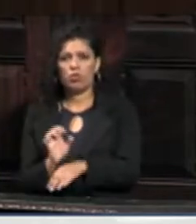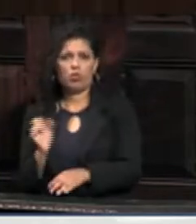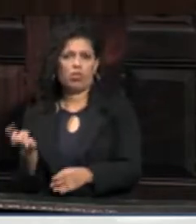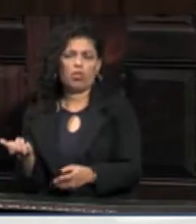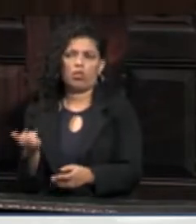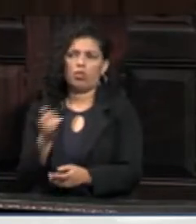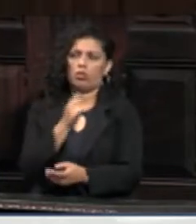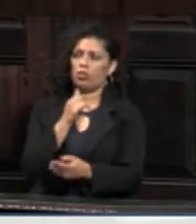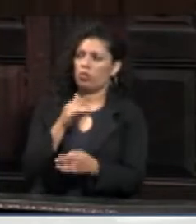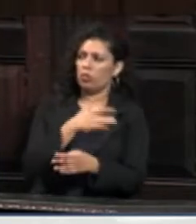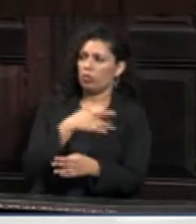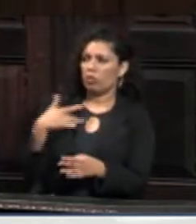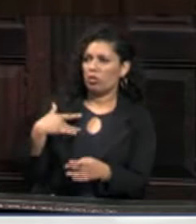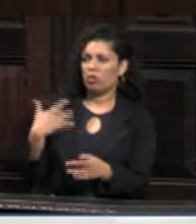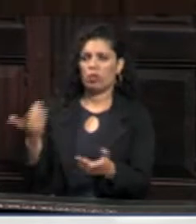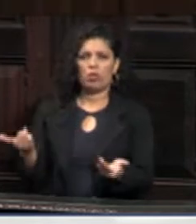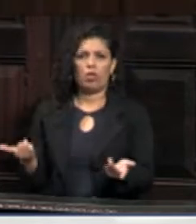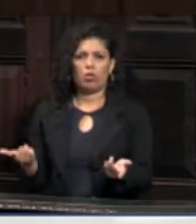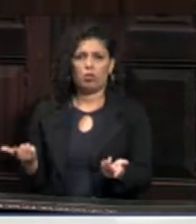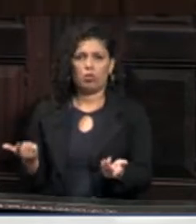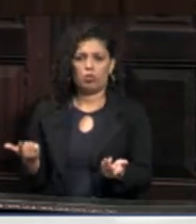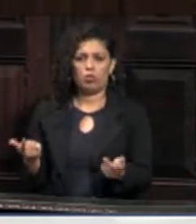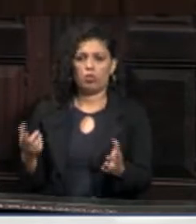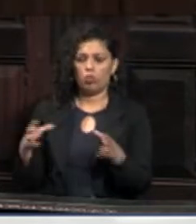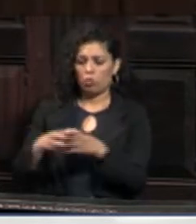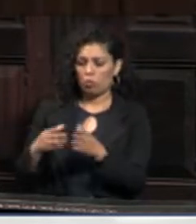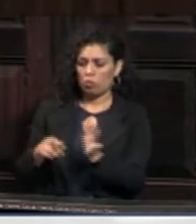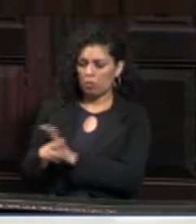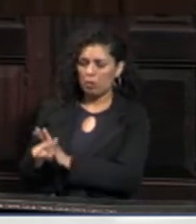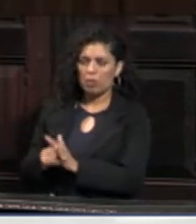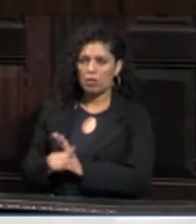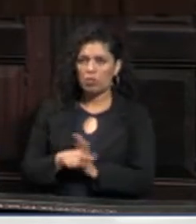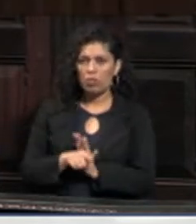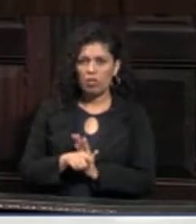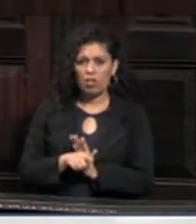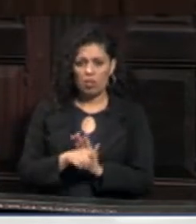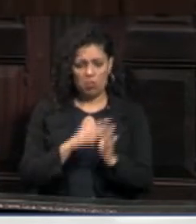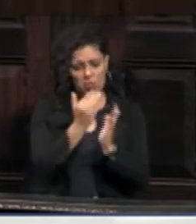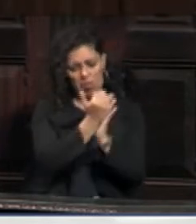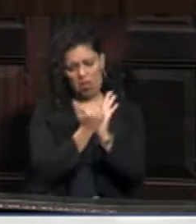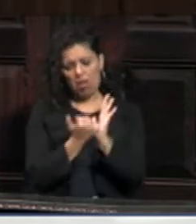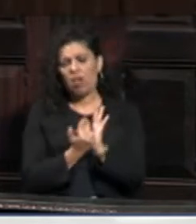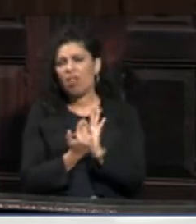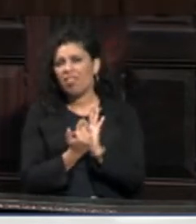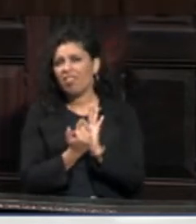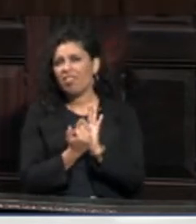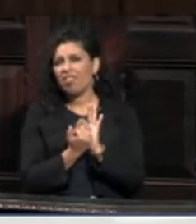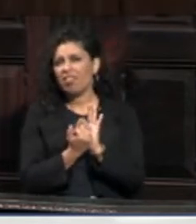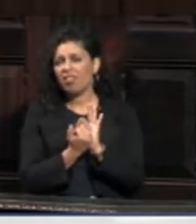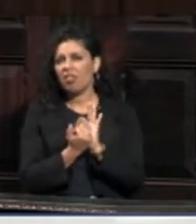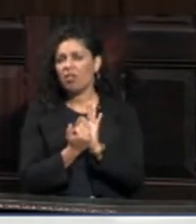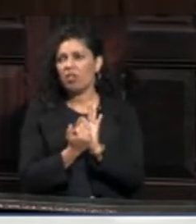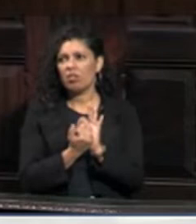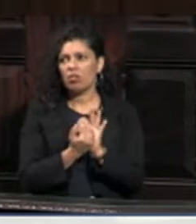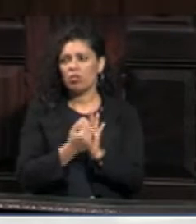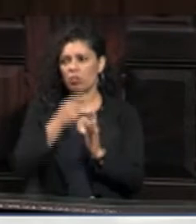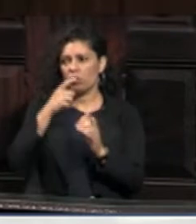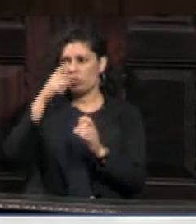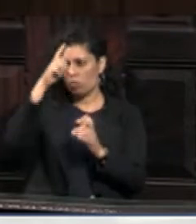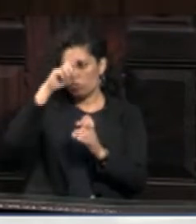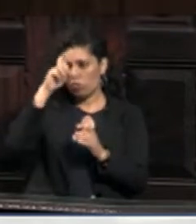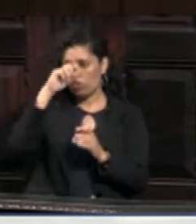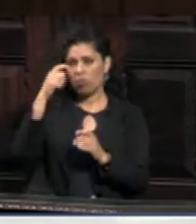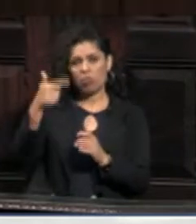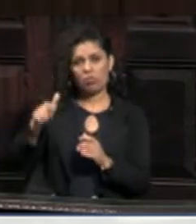saúde. Nós não temos controle social, nós não temos controle gestor dentro dos hospitais, nós não